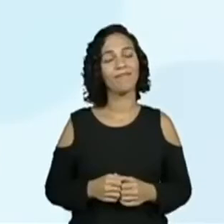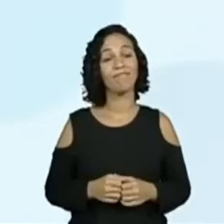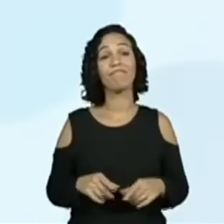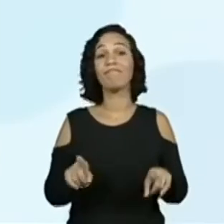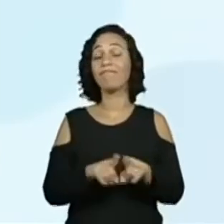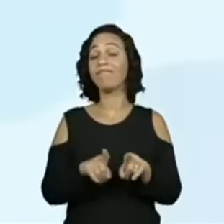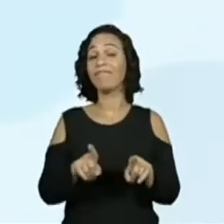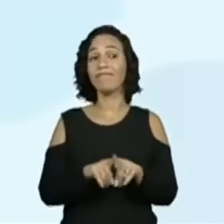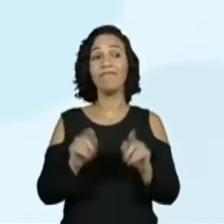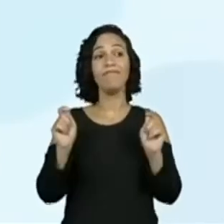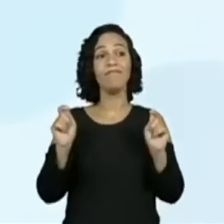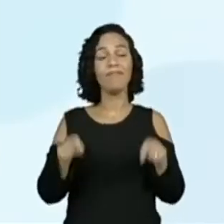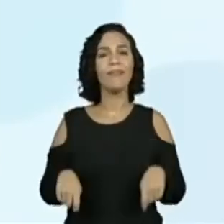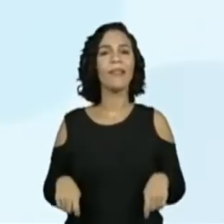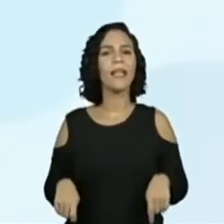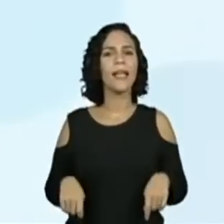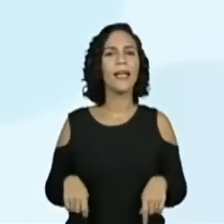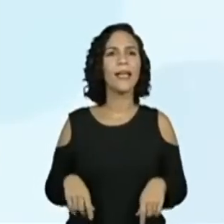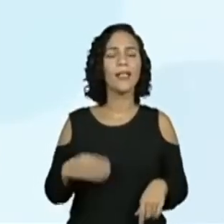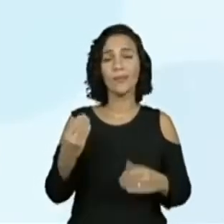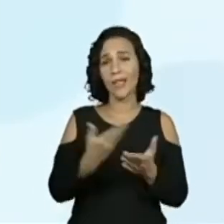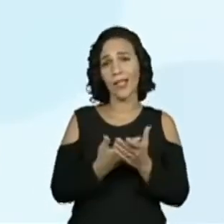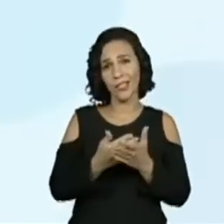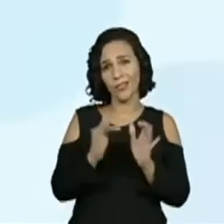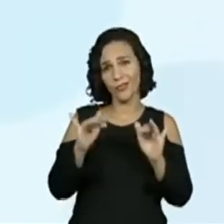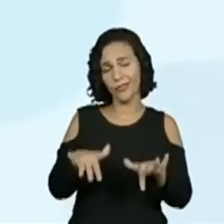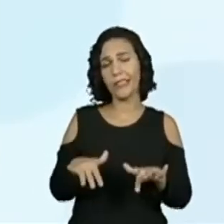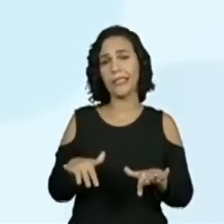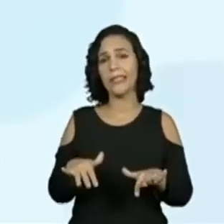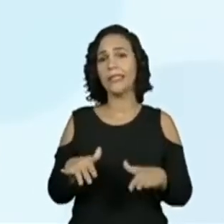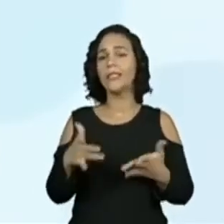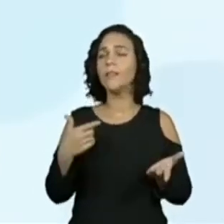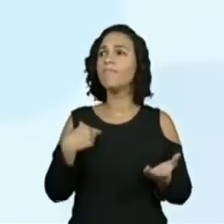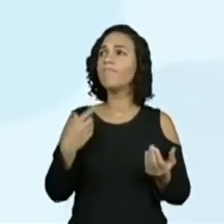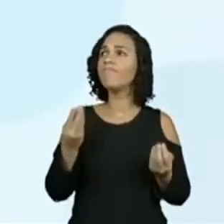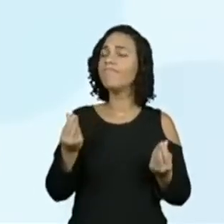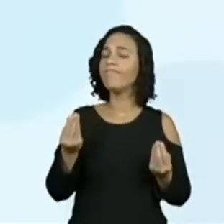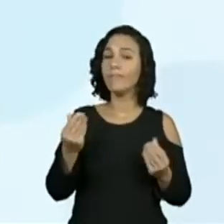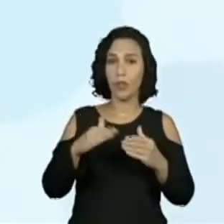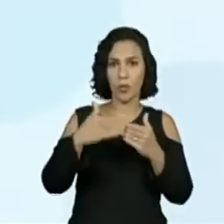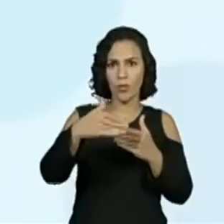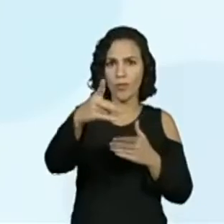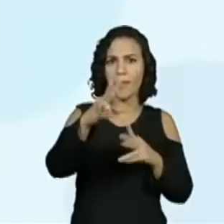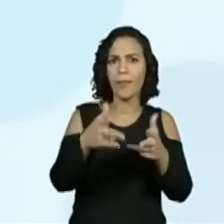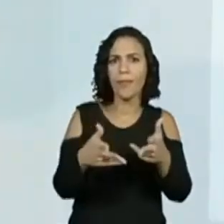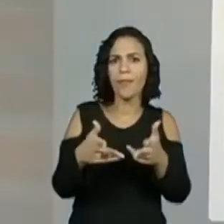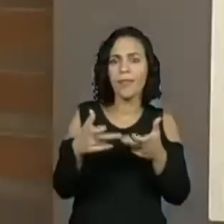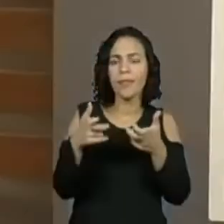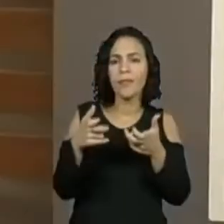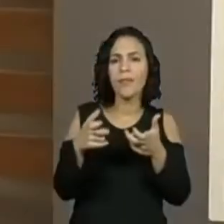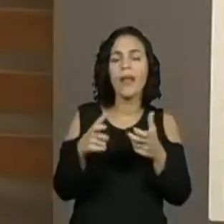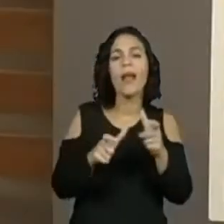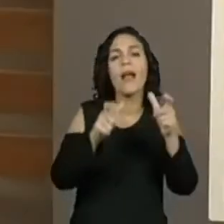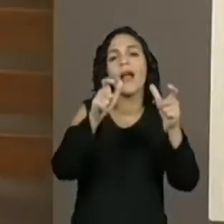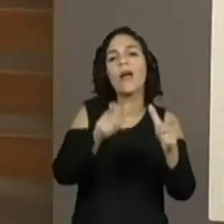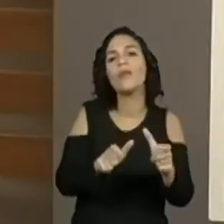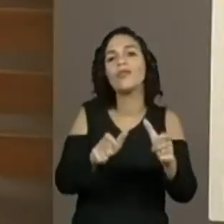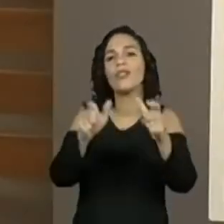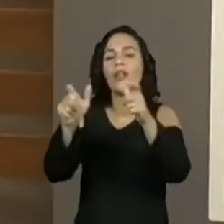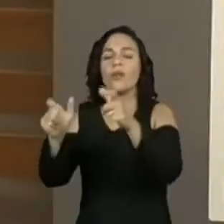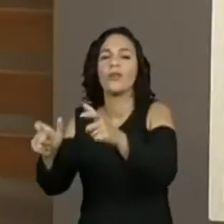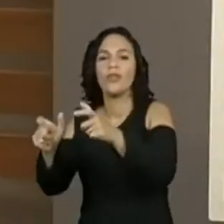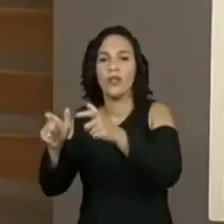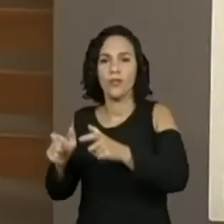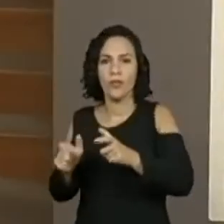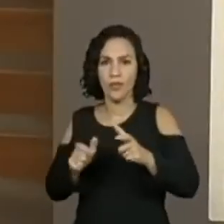pode colocar, vamos falar como nossa aula está terminando, vamos falar. A gente vai perceber nas próximas aulas a história da localização da legenda.